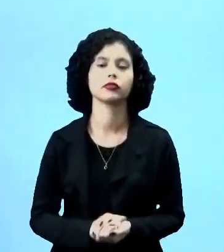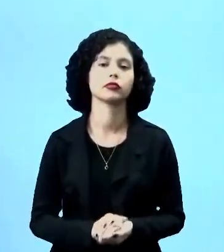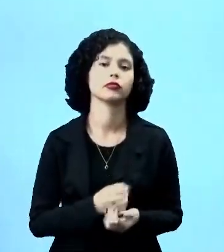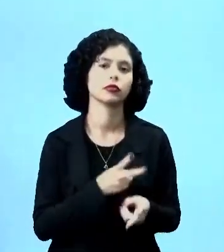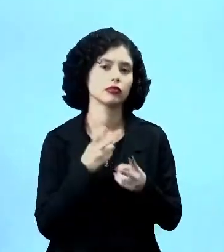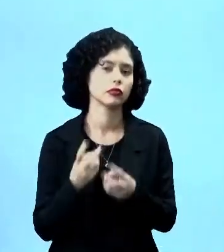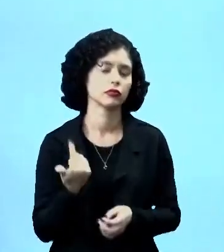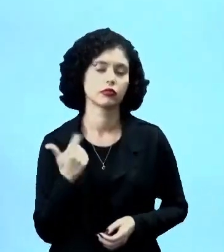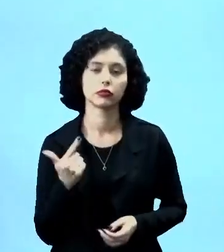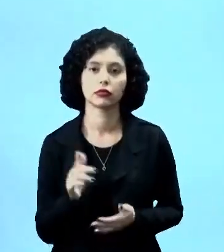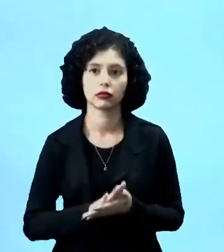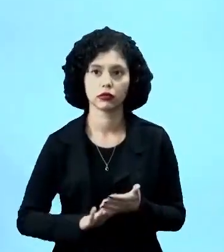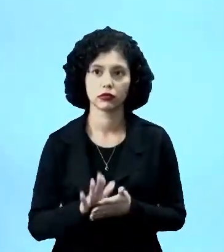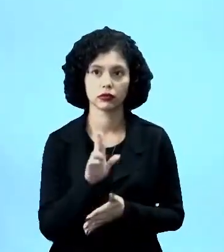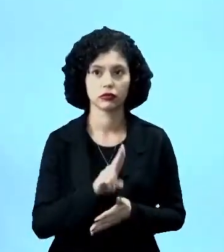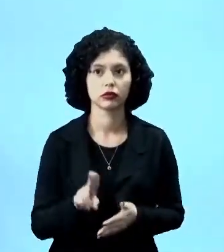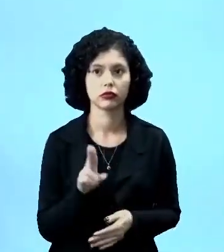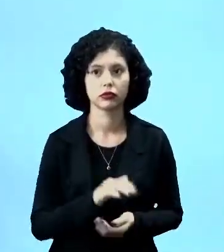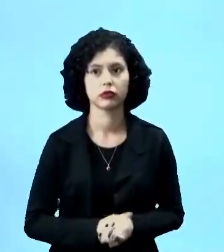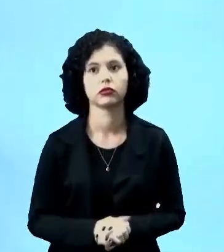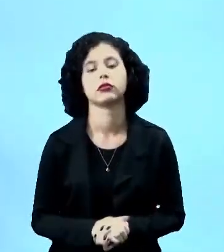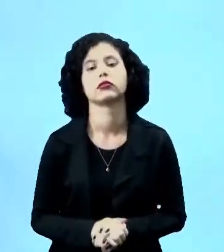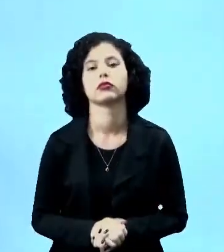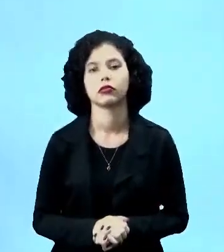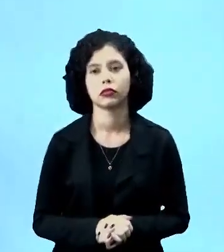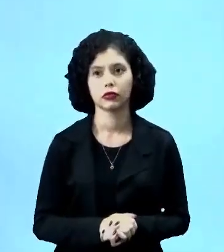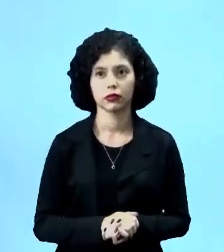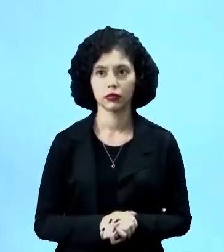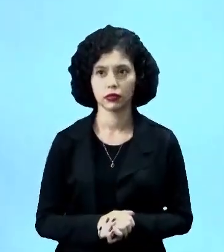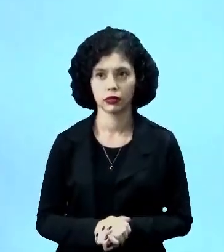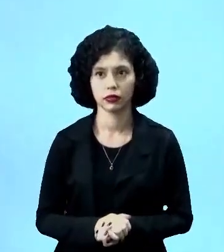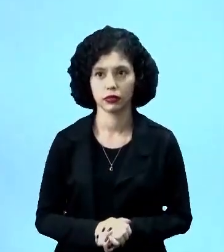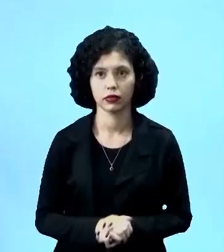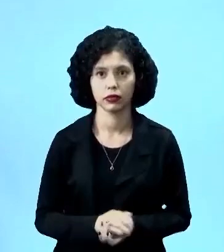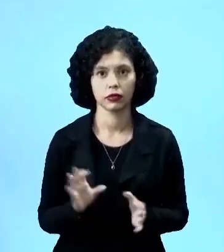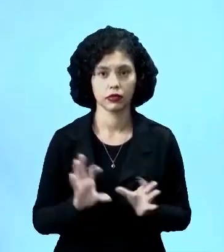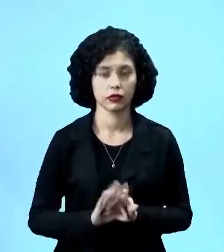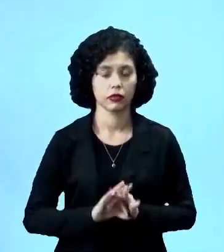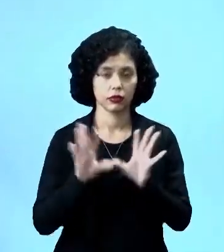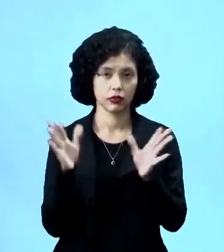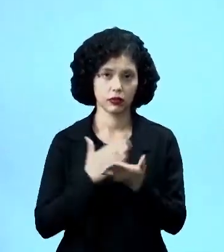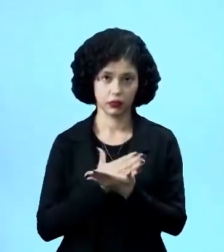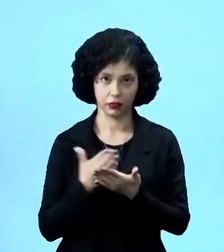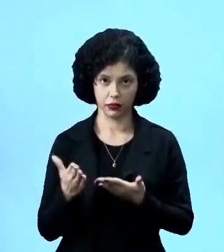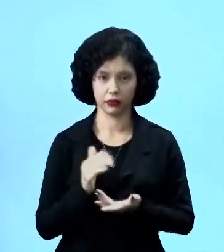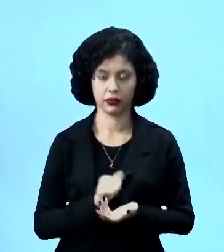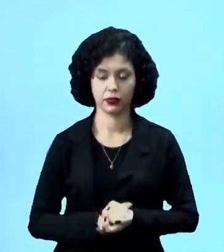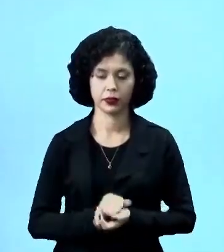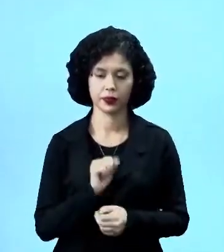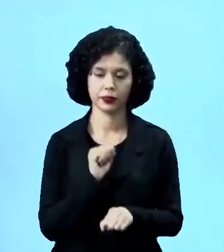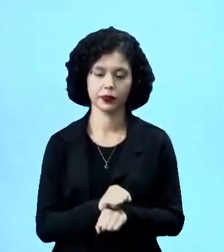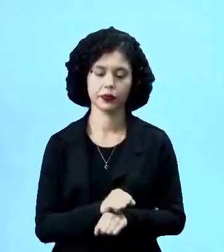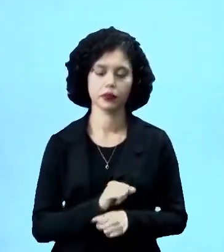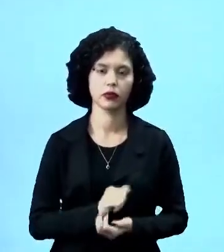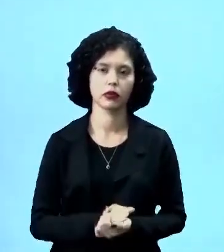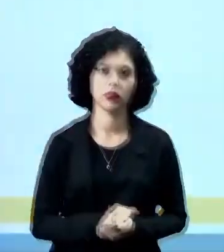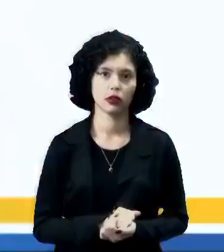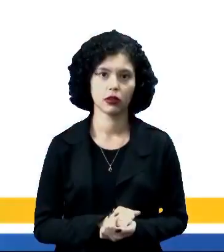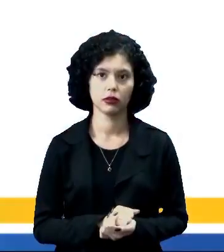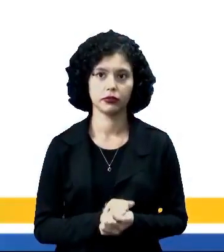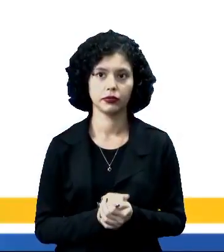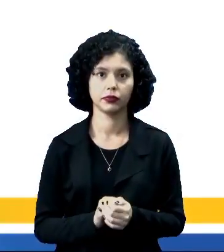perceberam que não estava sendo utilizados não iriam ser úteis Então aquela liberação começa a acessar então